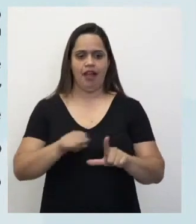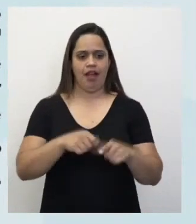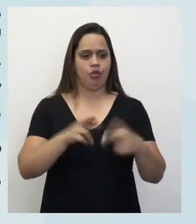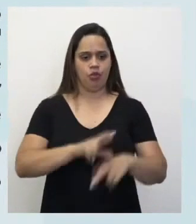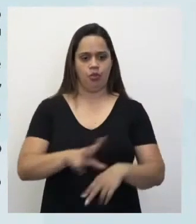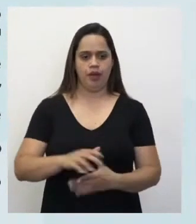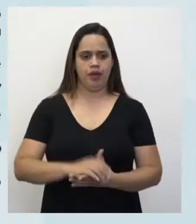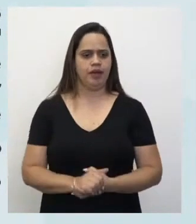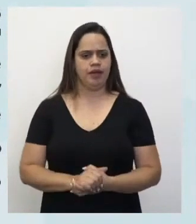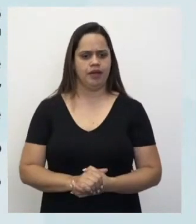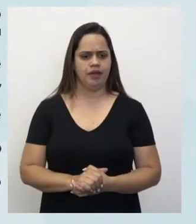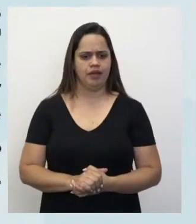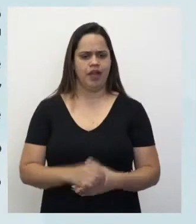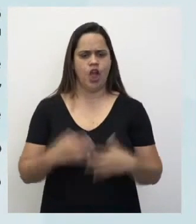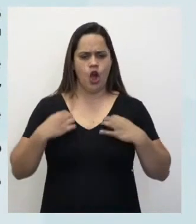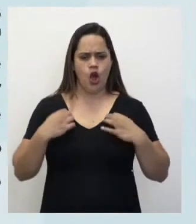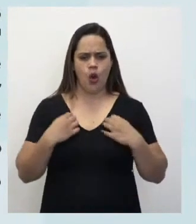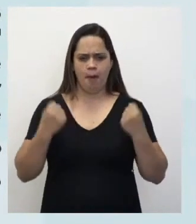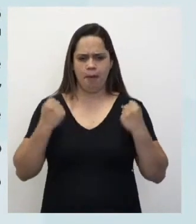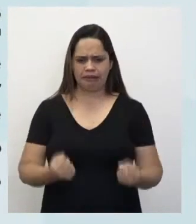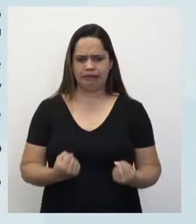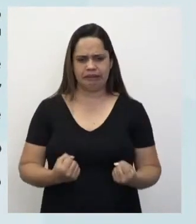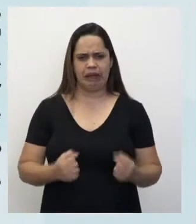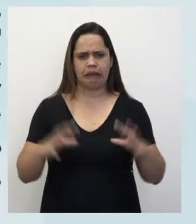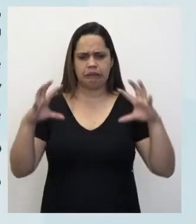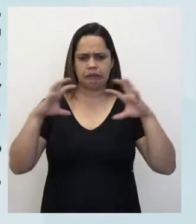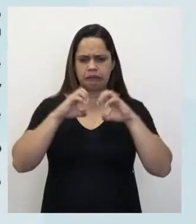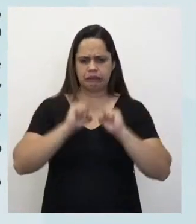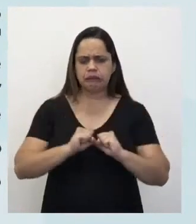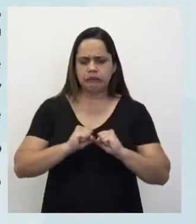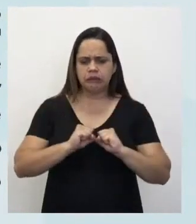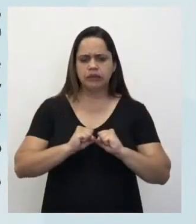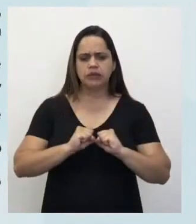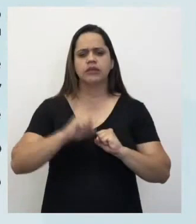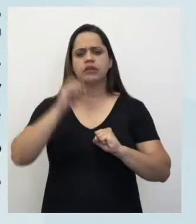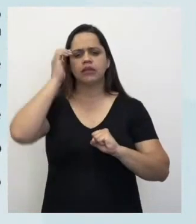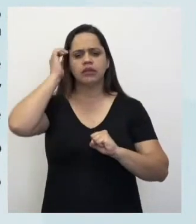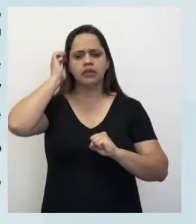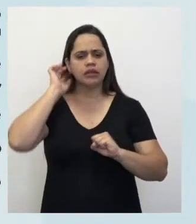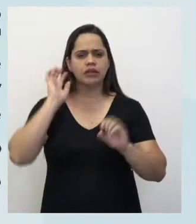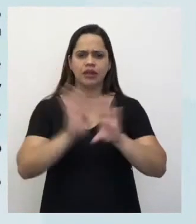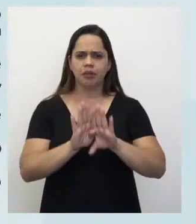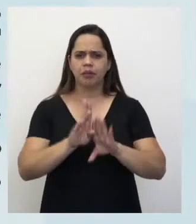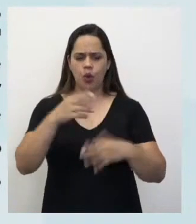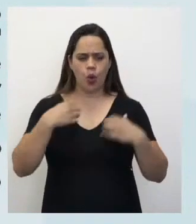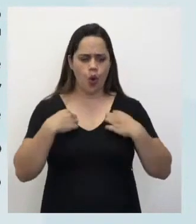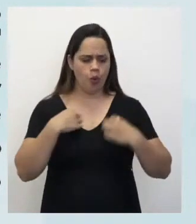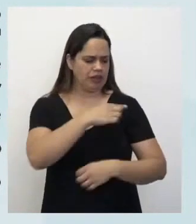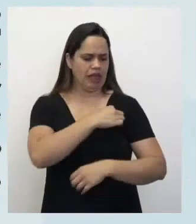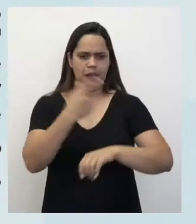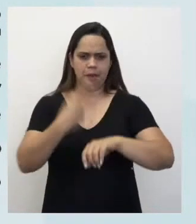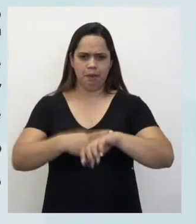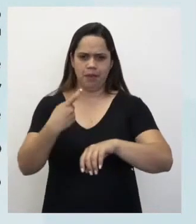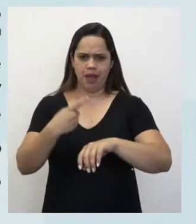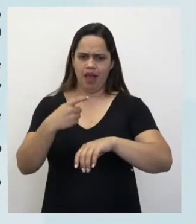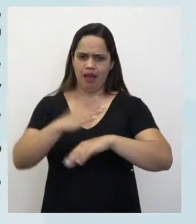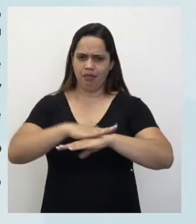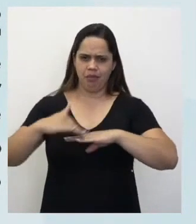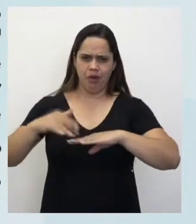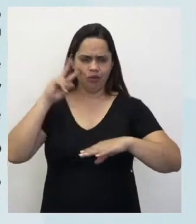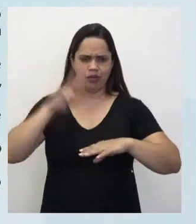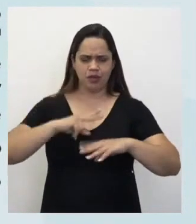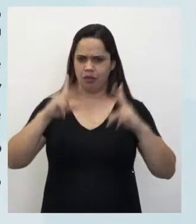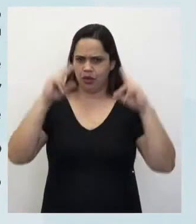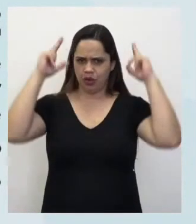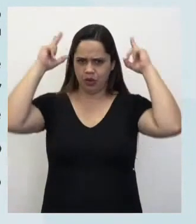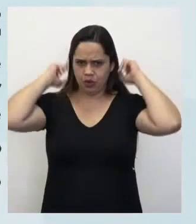nunca. Indumentária pesada, em tons escuros e sombrios, aplicação de rebite metálico, corrente, corte de cabelo com formato